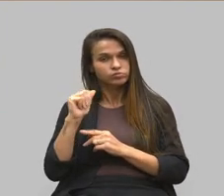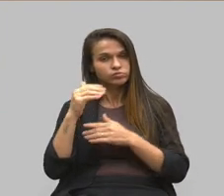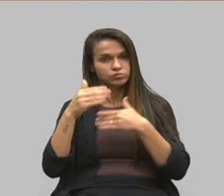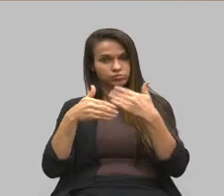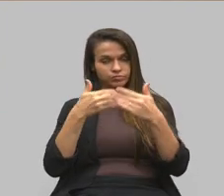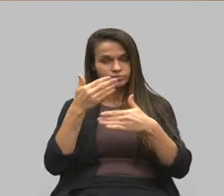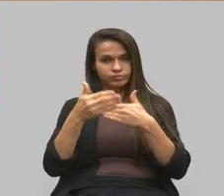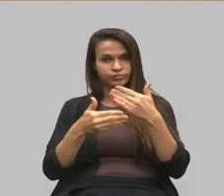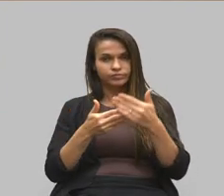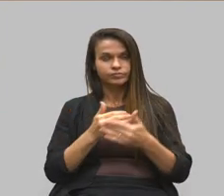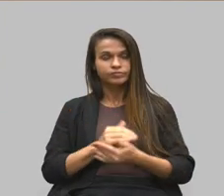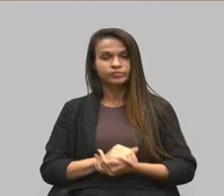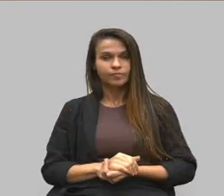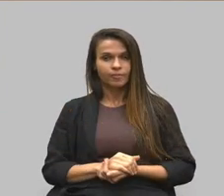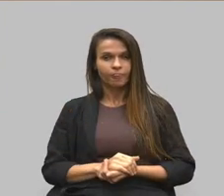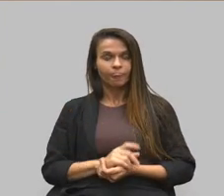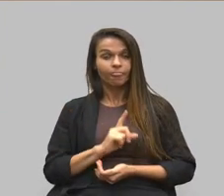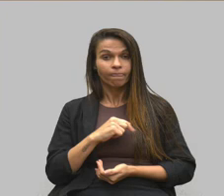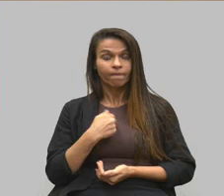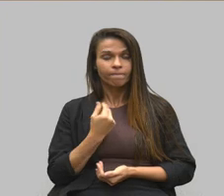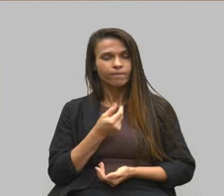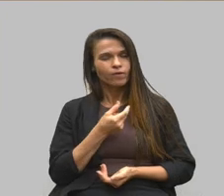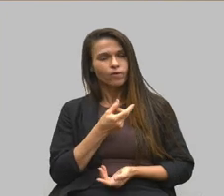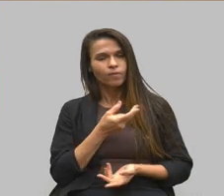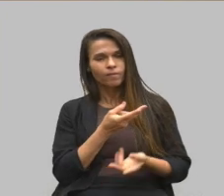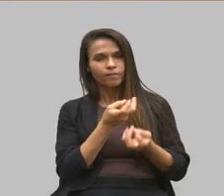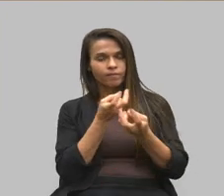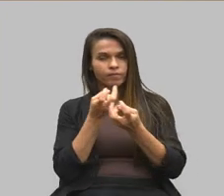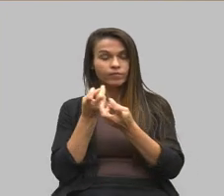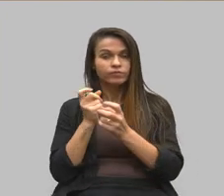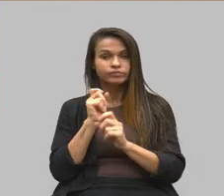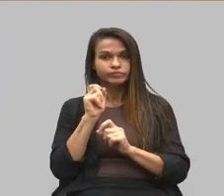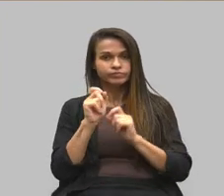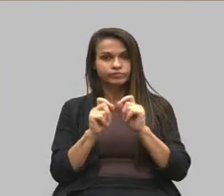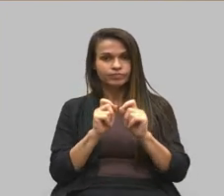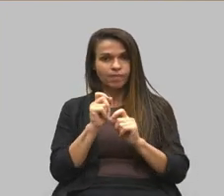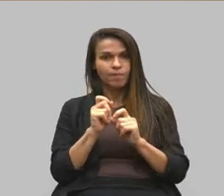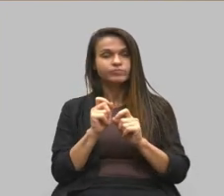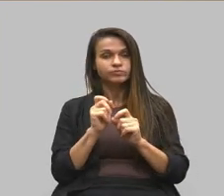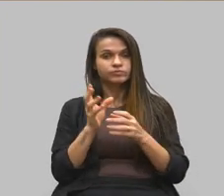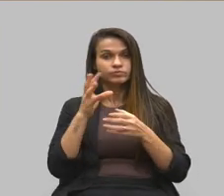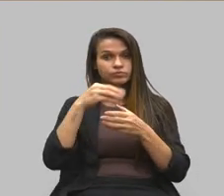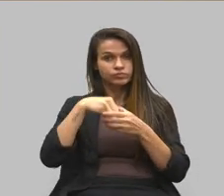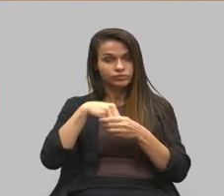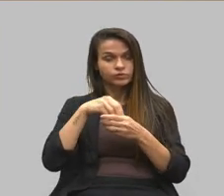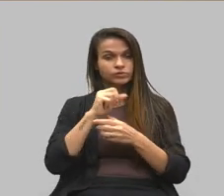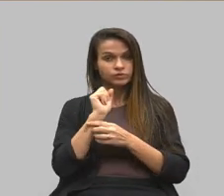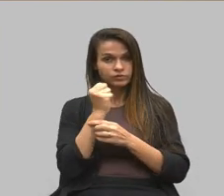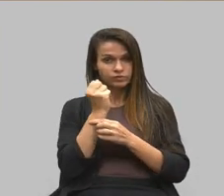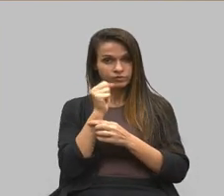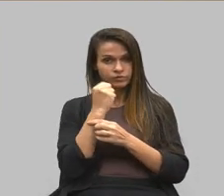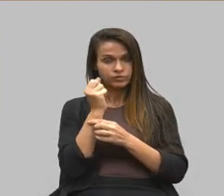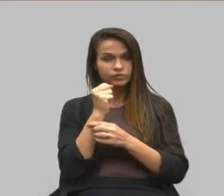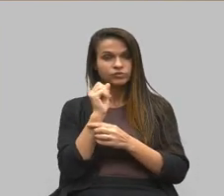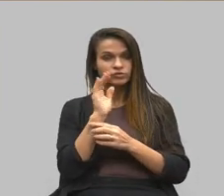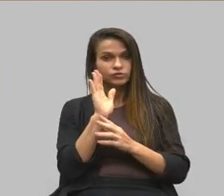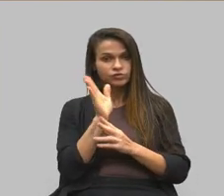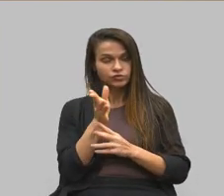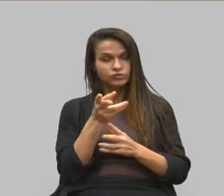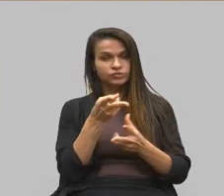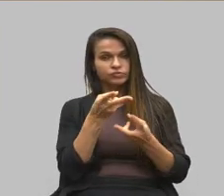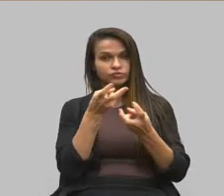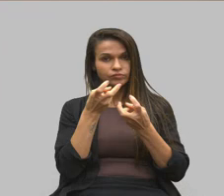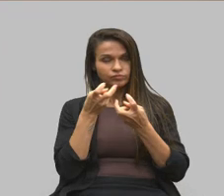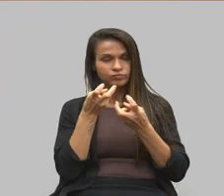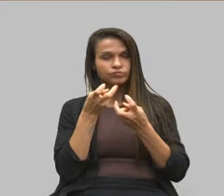que a gente vem observando né dentro é claro da fisioterapia a gente Já verificou né aquele